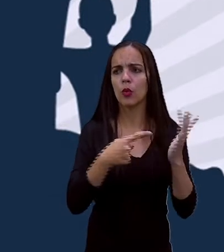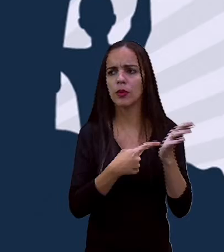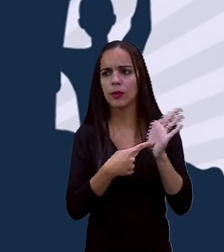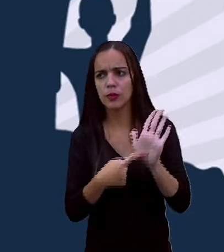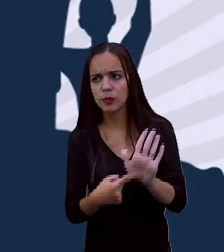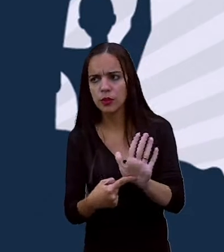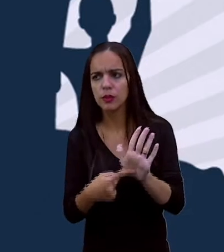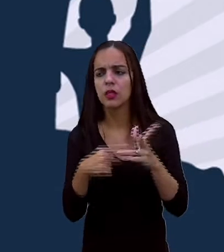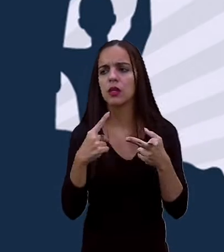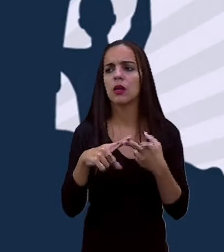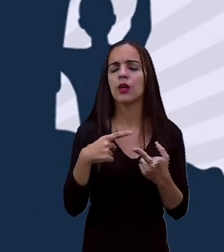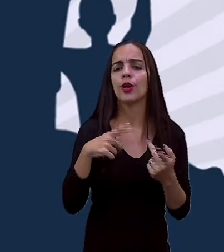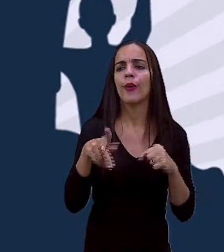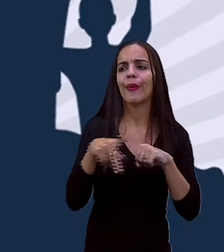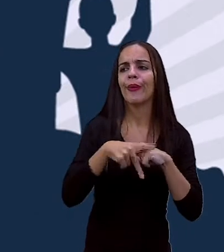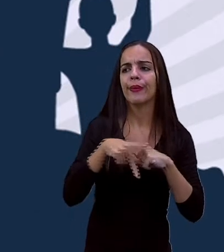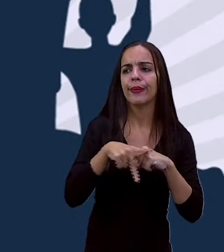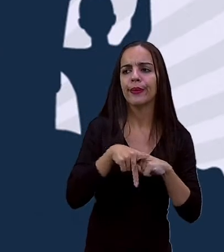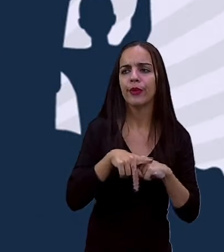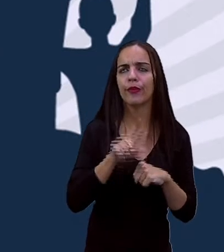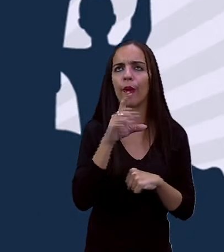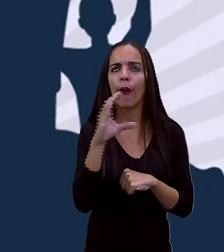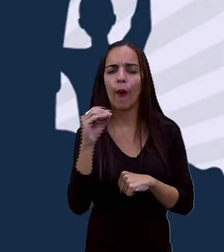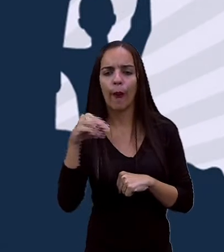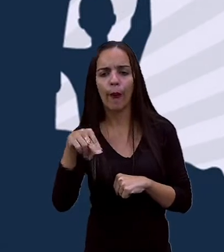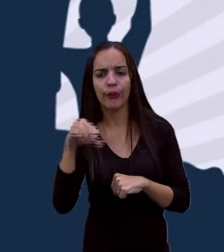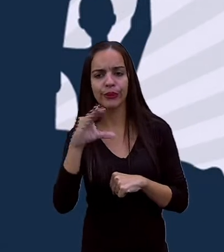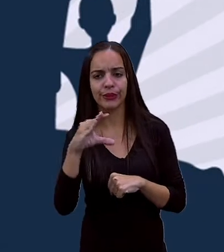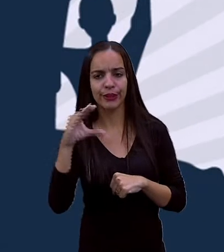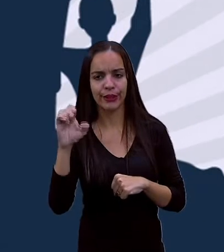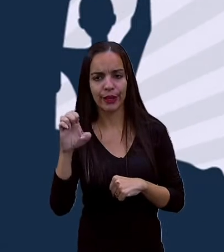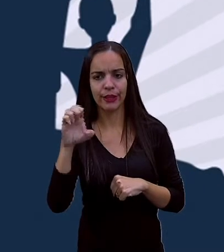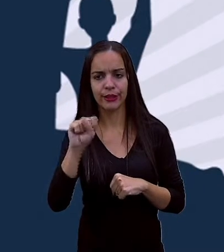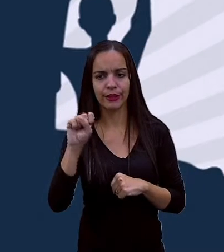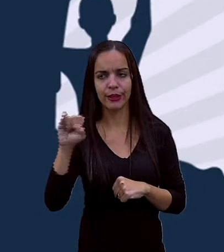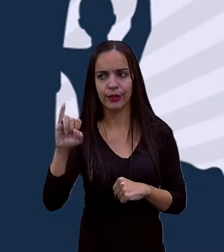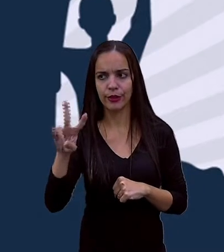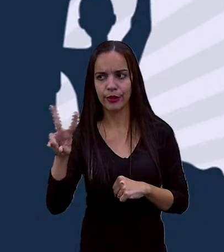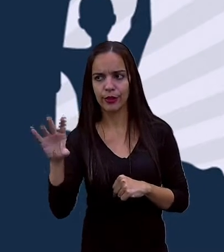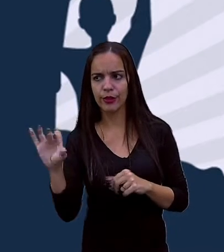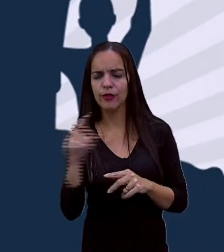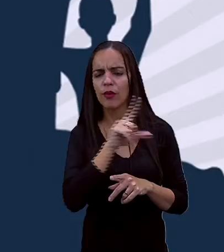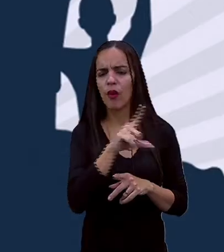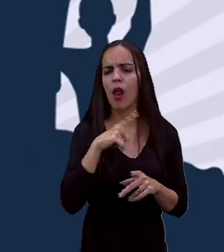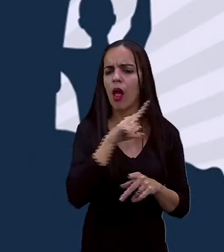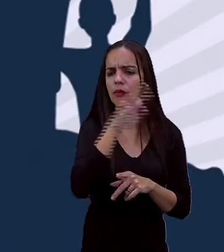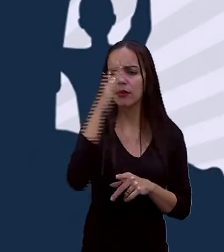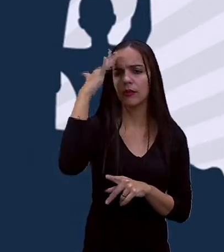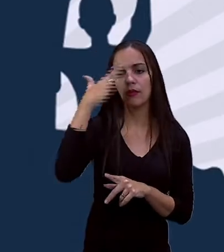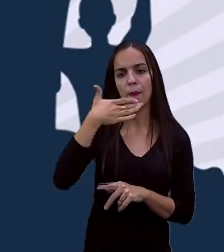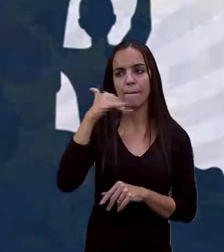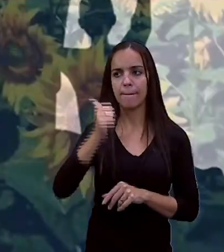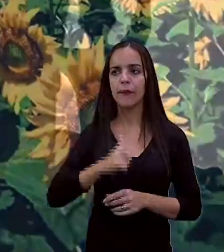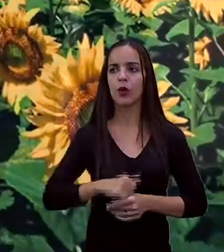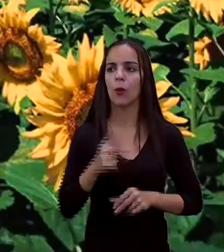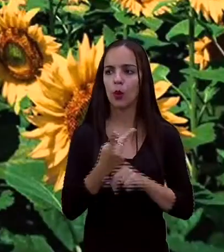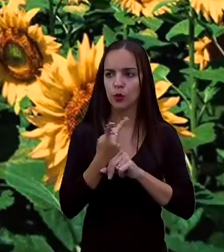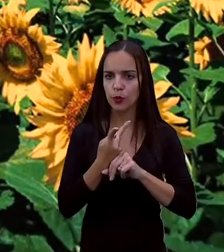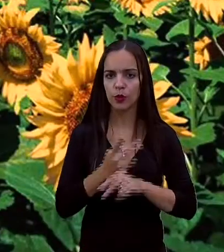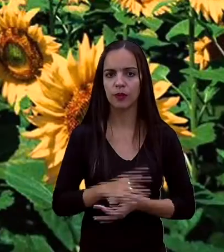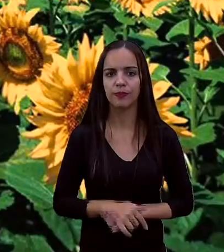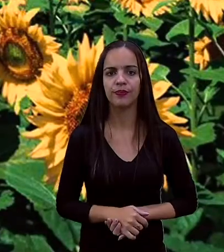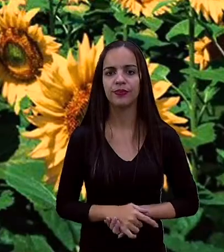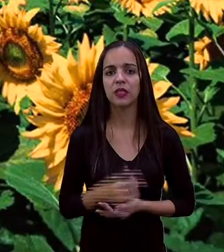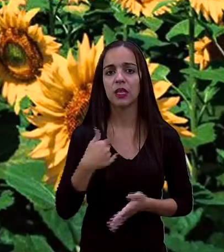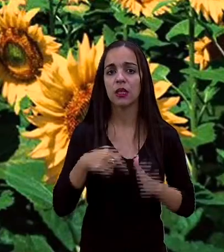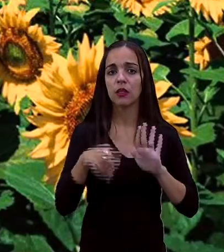que é pronome possessivo e assim por diante, porque aí vocês vão entender melhor. E aí nós temos uma quinta